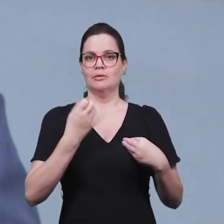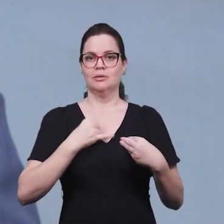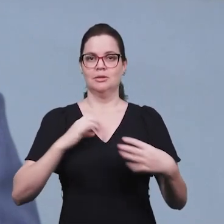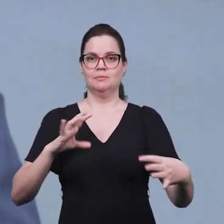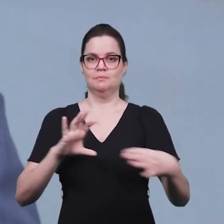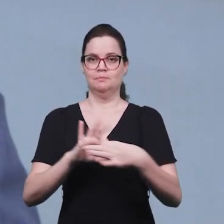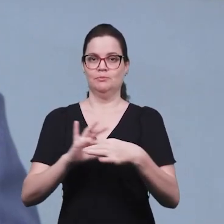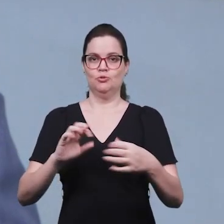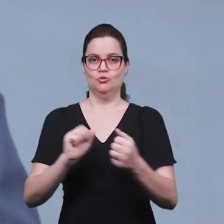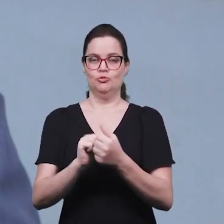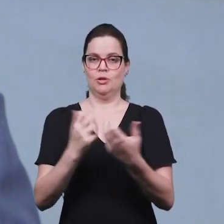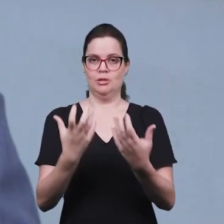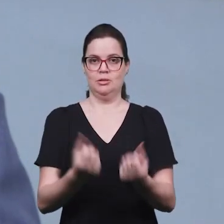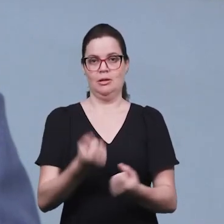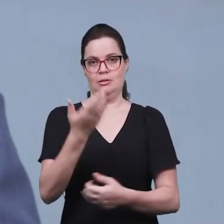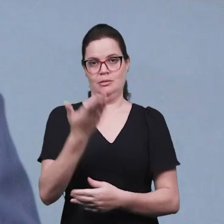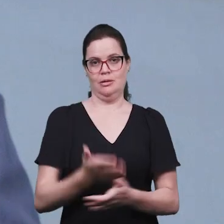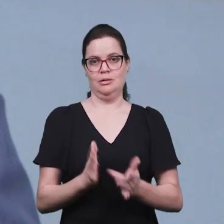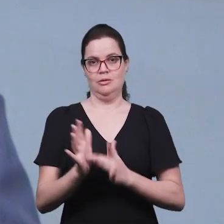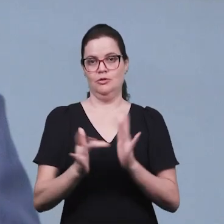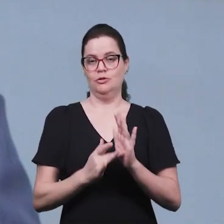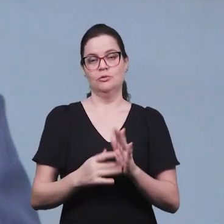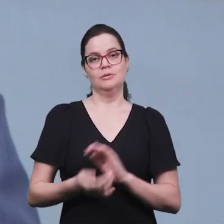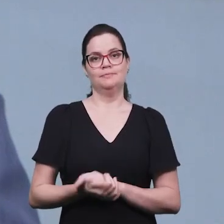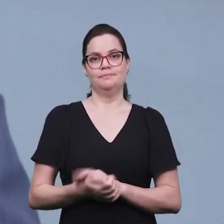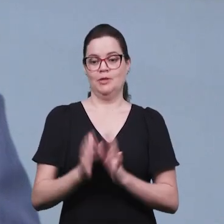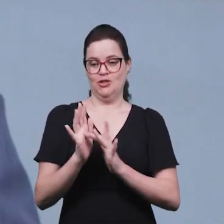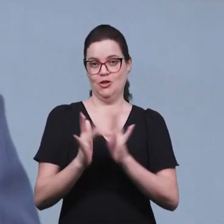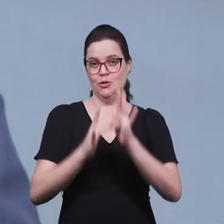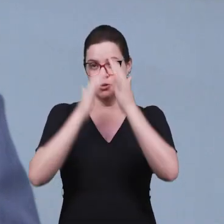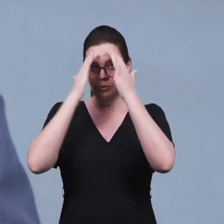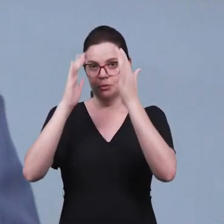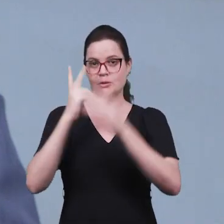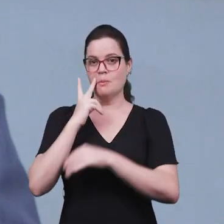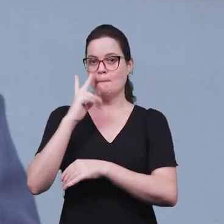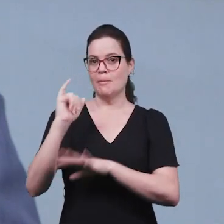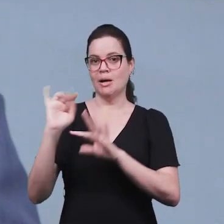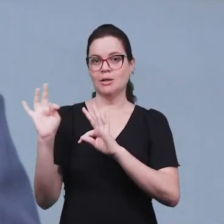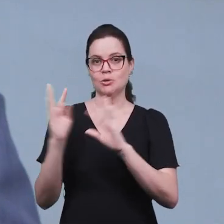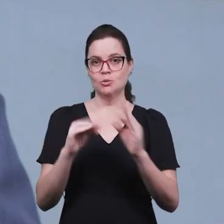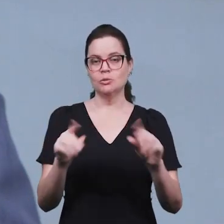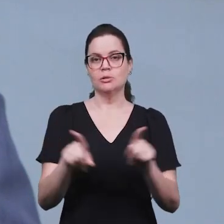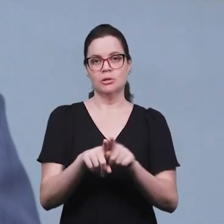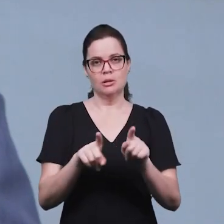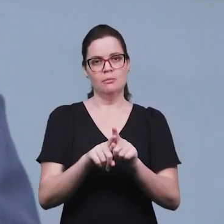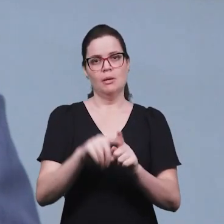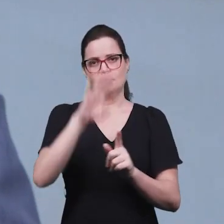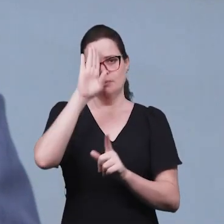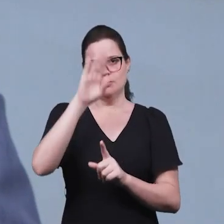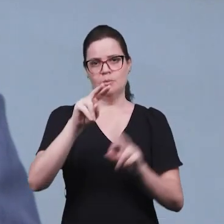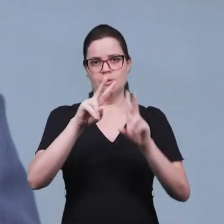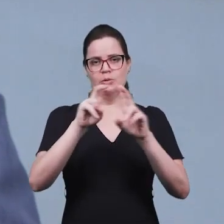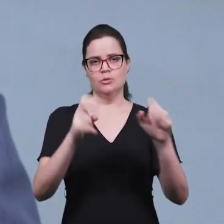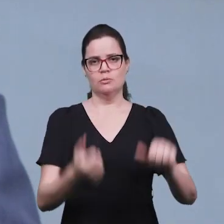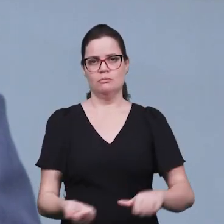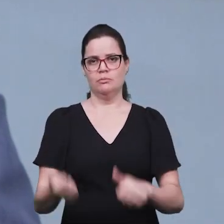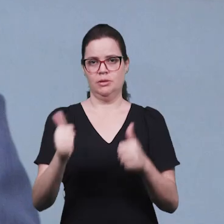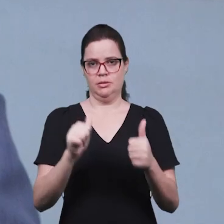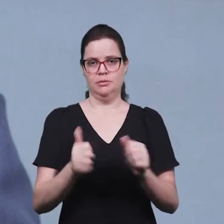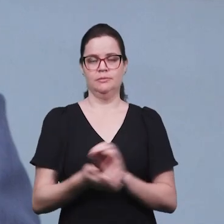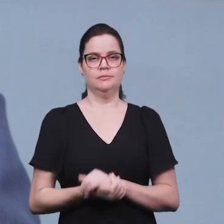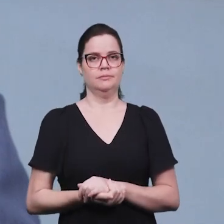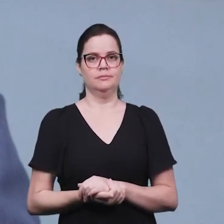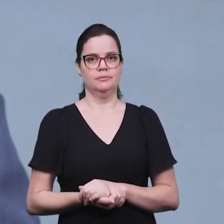se achegasse a ele. Foi obediente ao Pai, inclusive no ato de se batizar. O